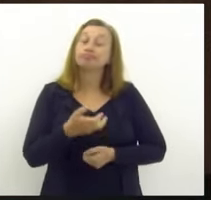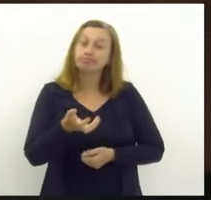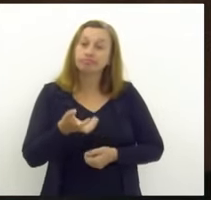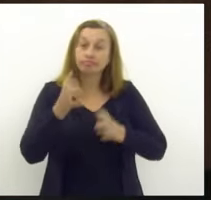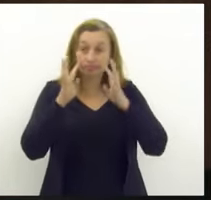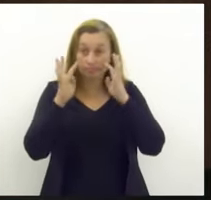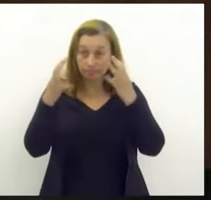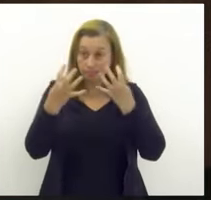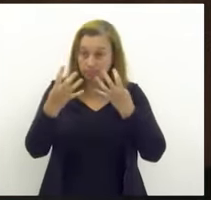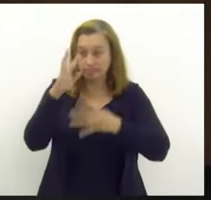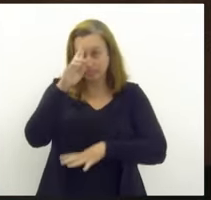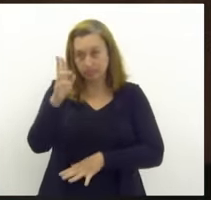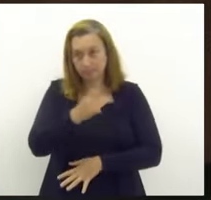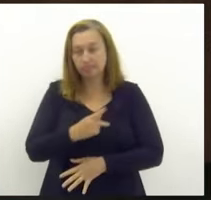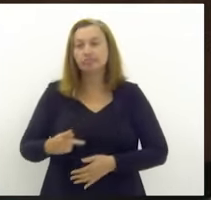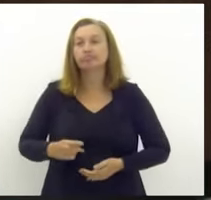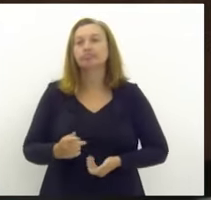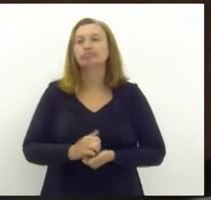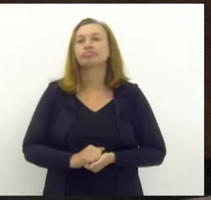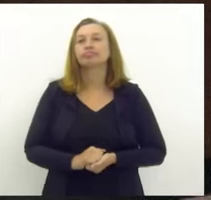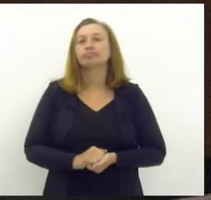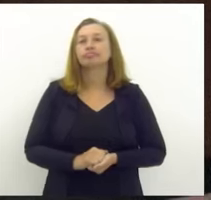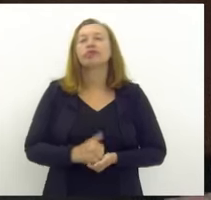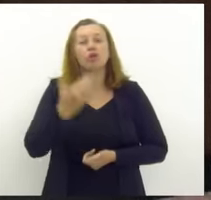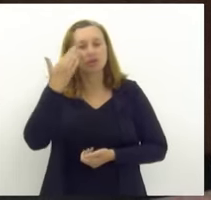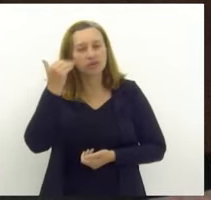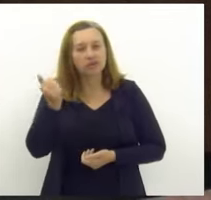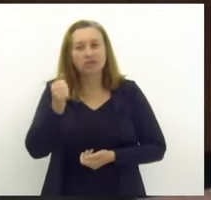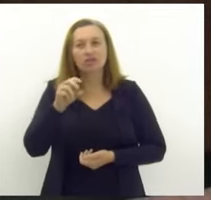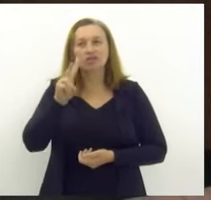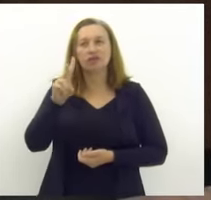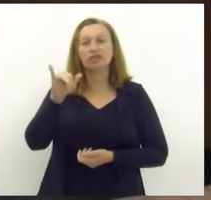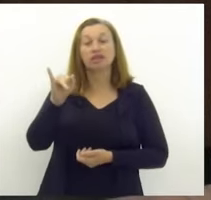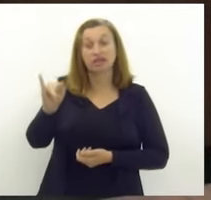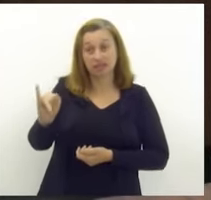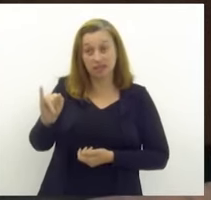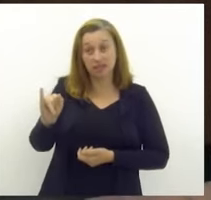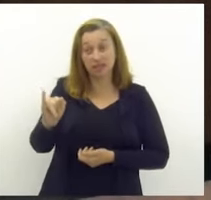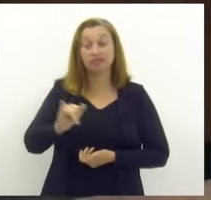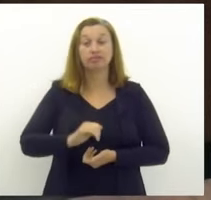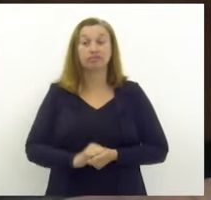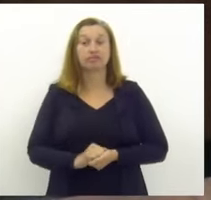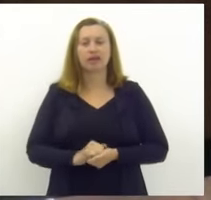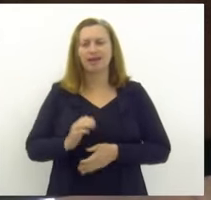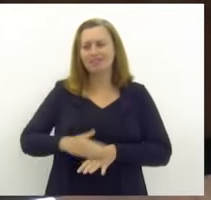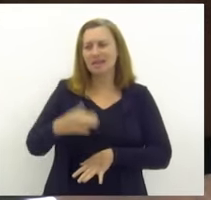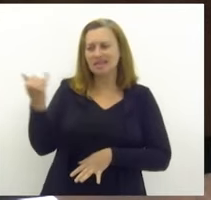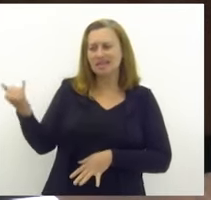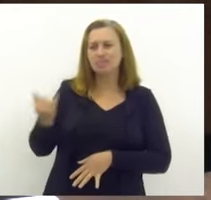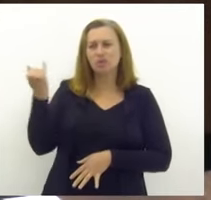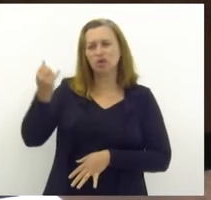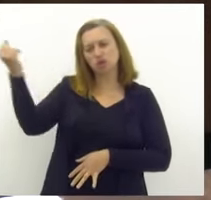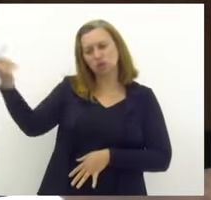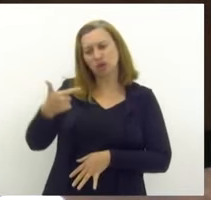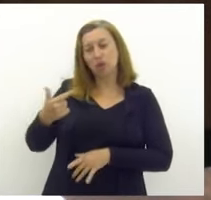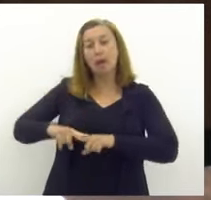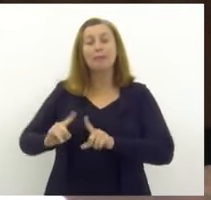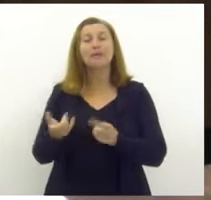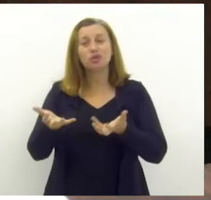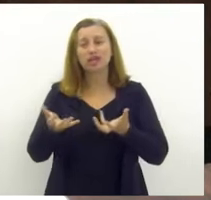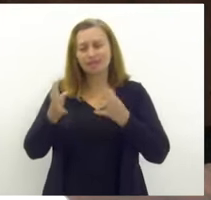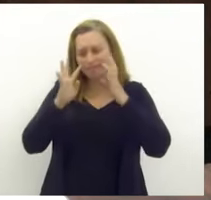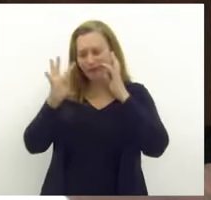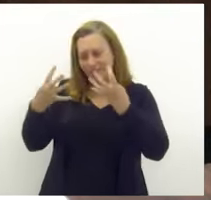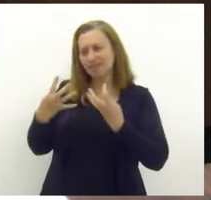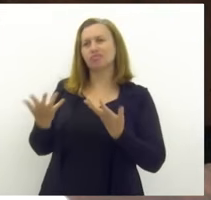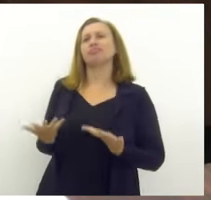atenção de vossa excelência eu sei que o Valdeci é mais importante mas eu queria atenção de